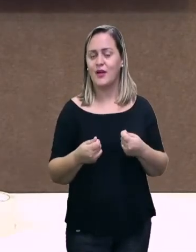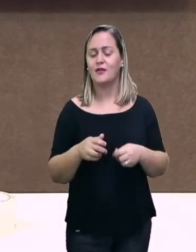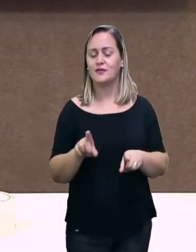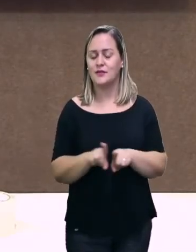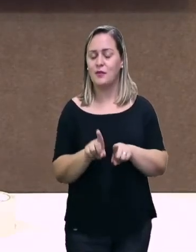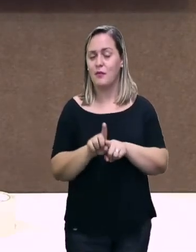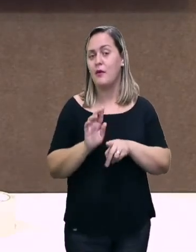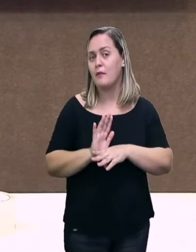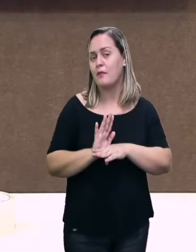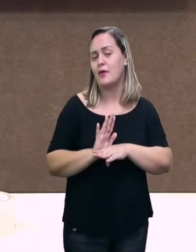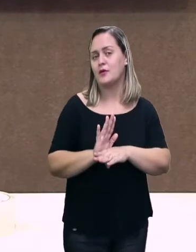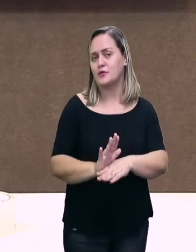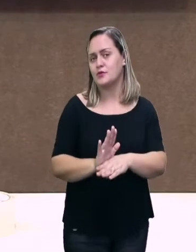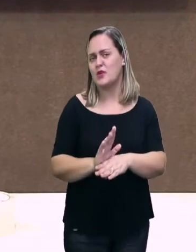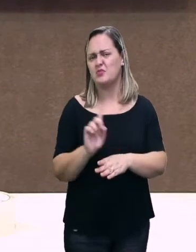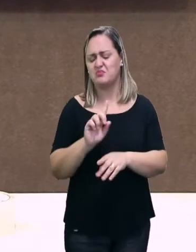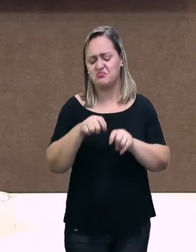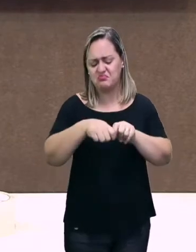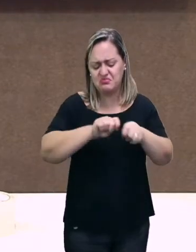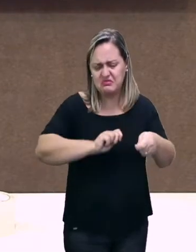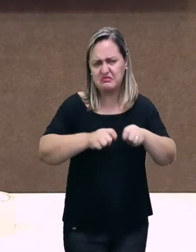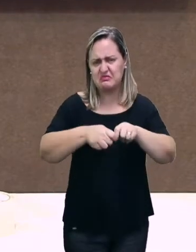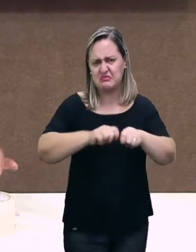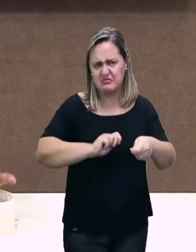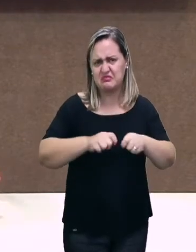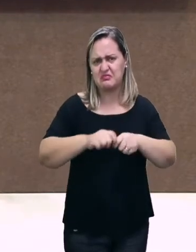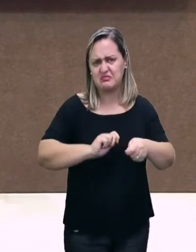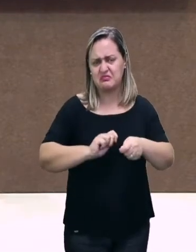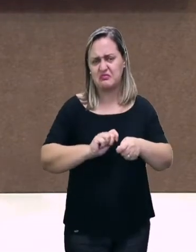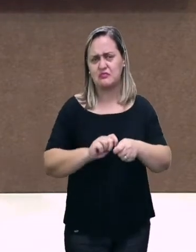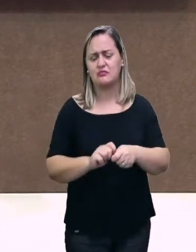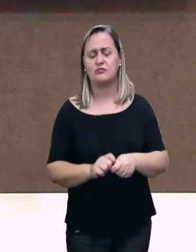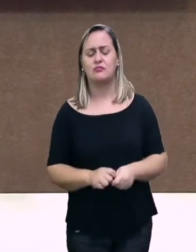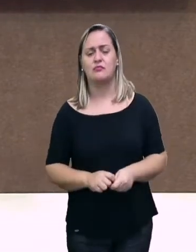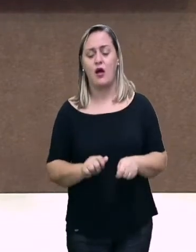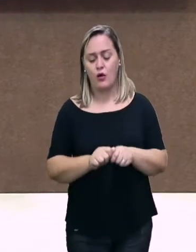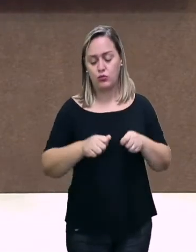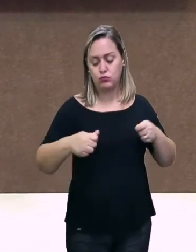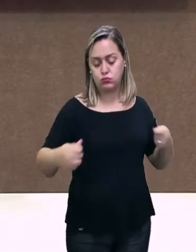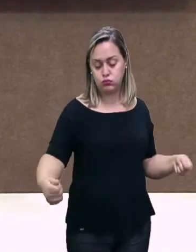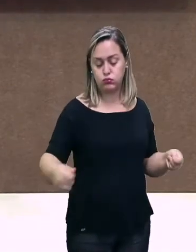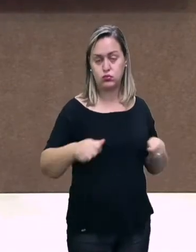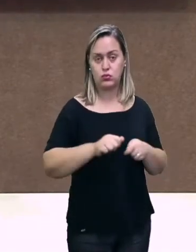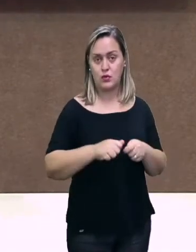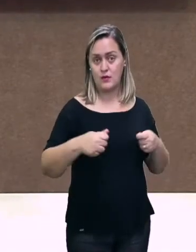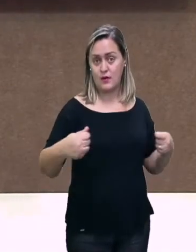gente, eu passo em toda essa região.